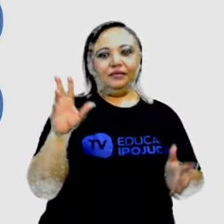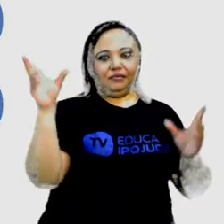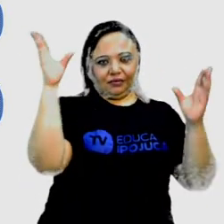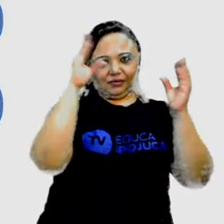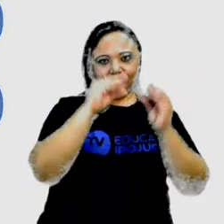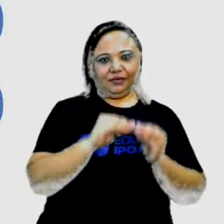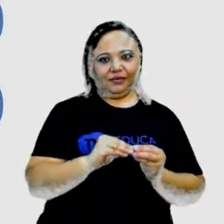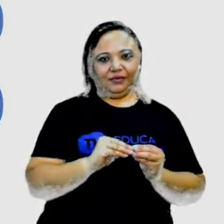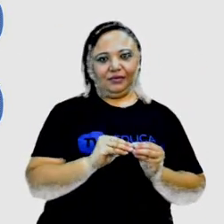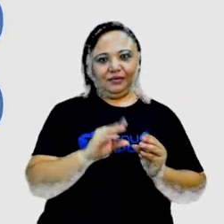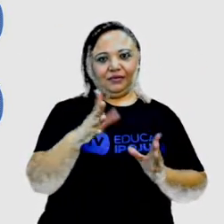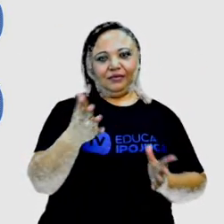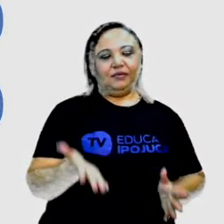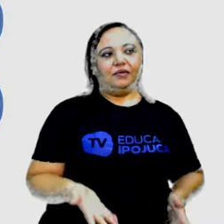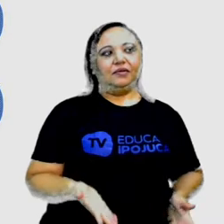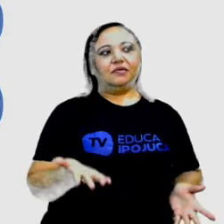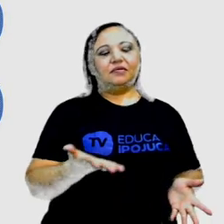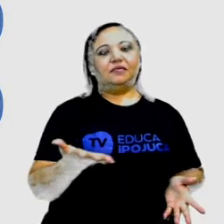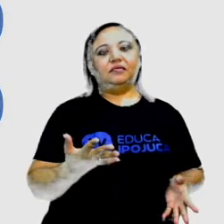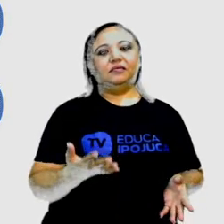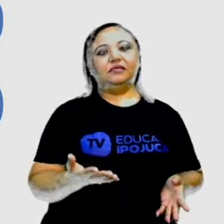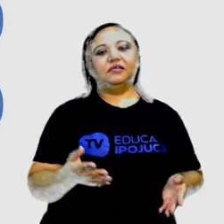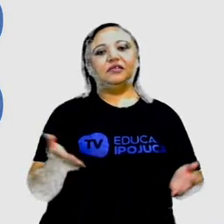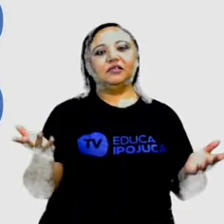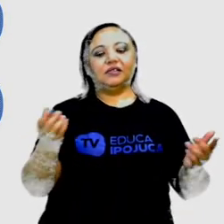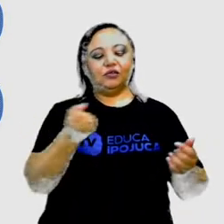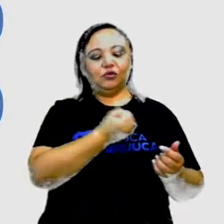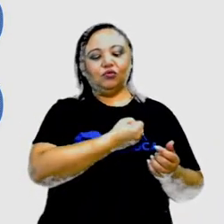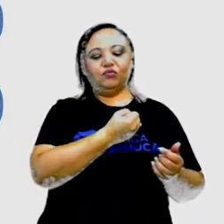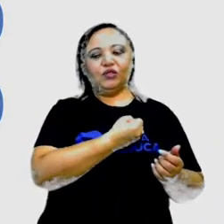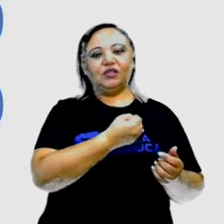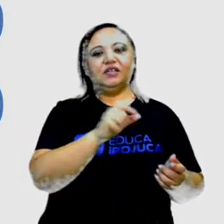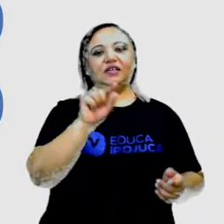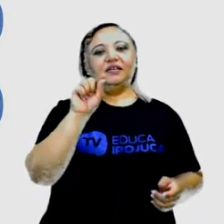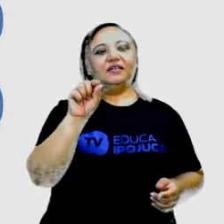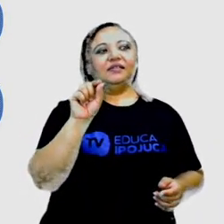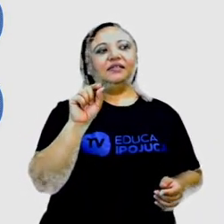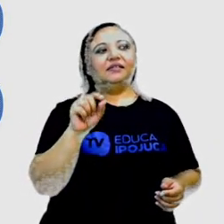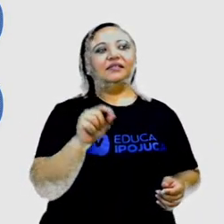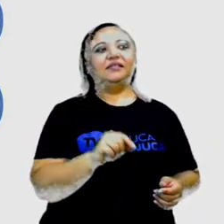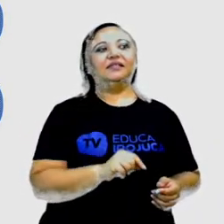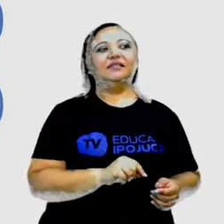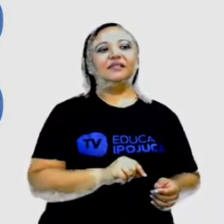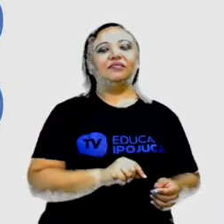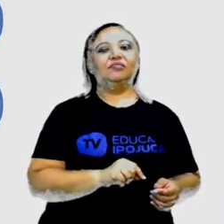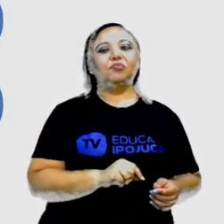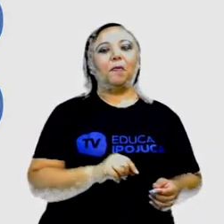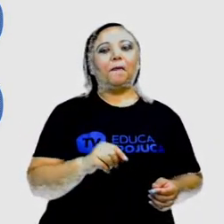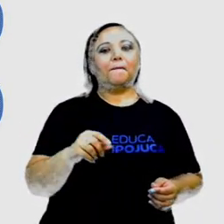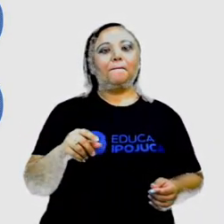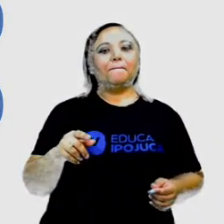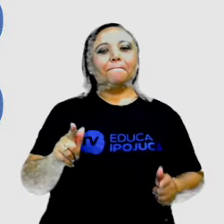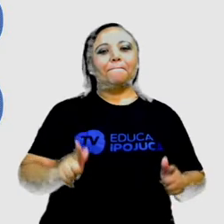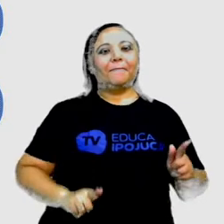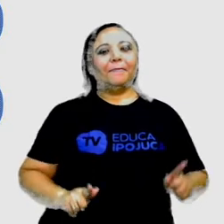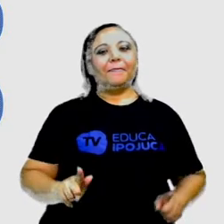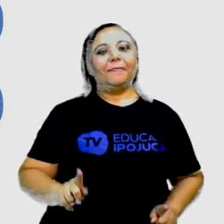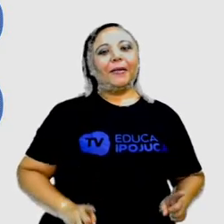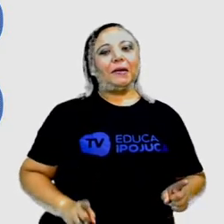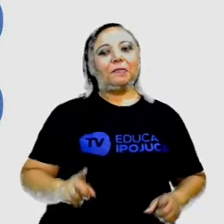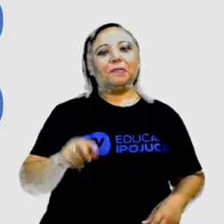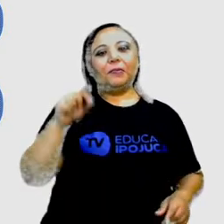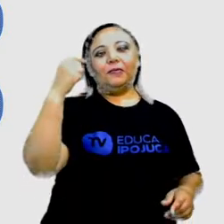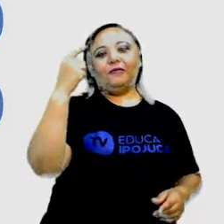né? Vamos pensar agora quais são os próximos números que também são primos e todos os outros que